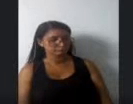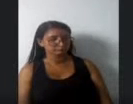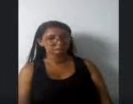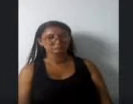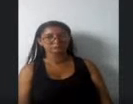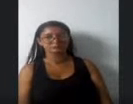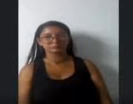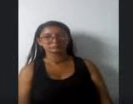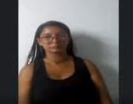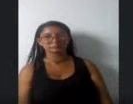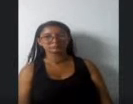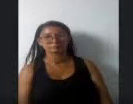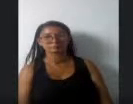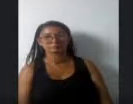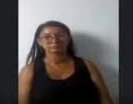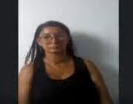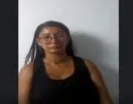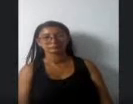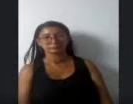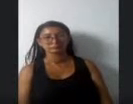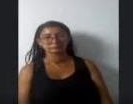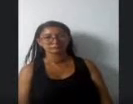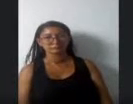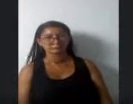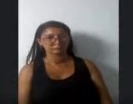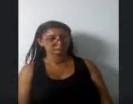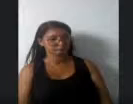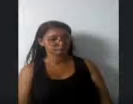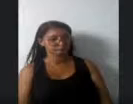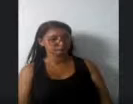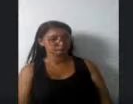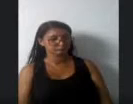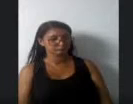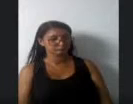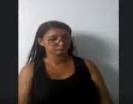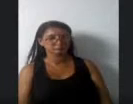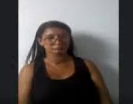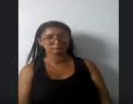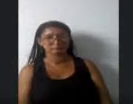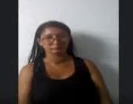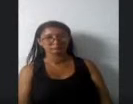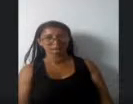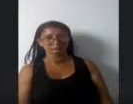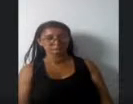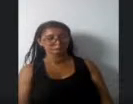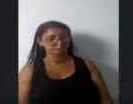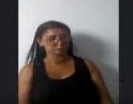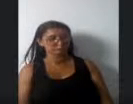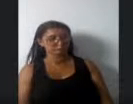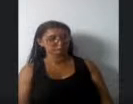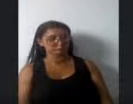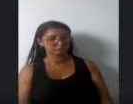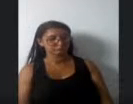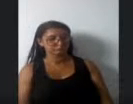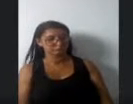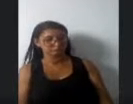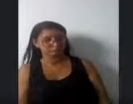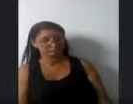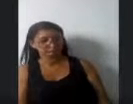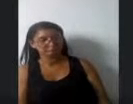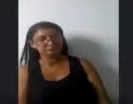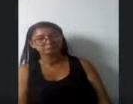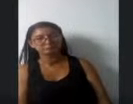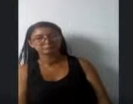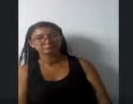o controle da resistência do medicamento é feito e nós sequer, uma boa notícia, né, nós não temos registros